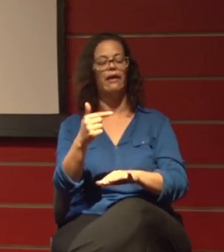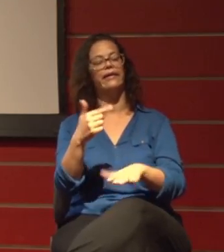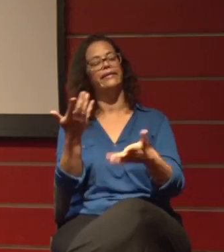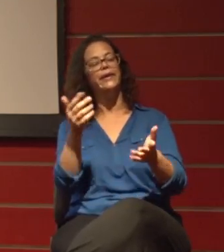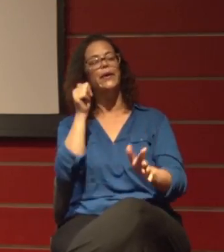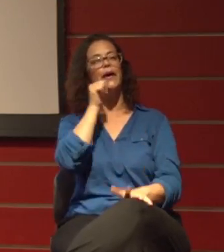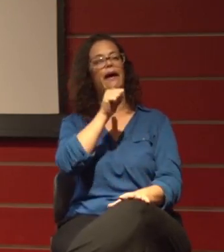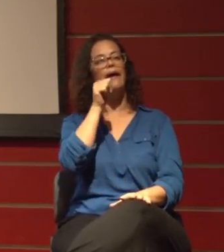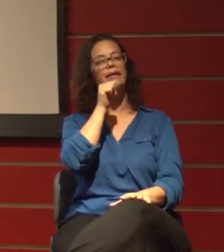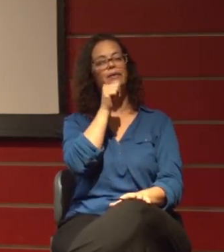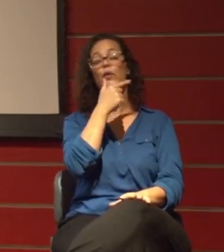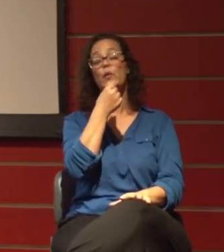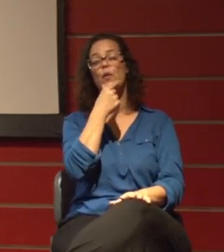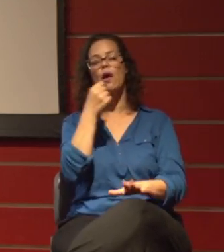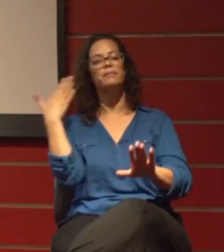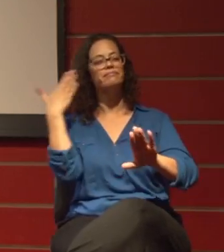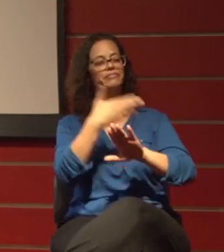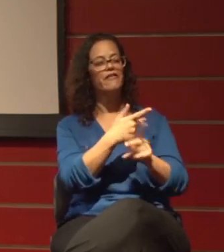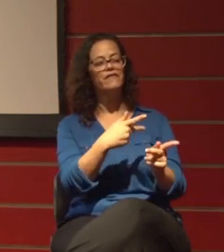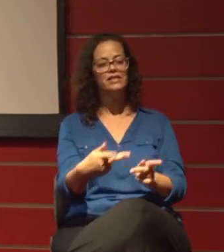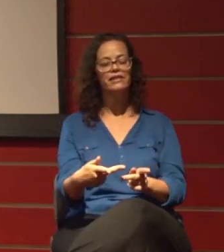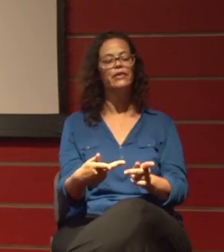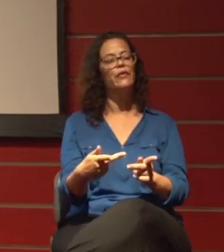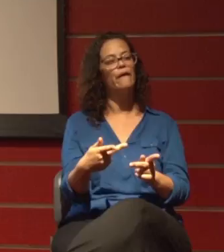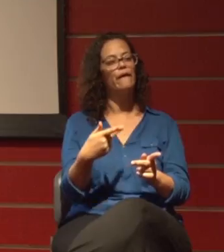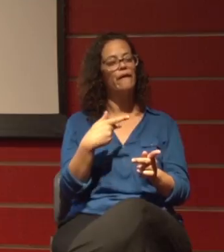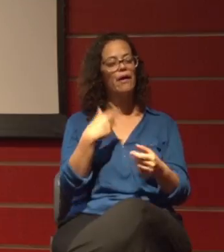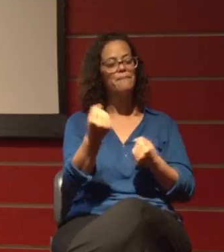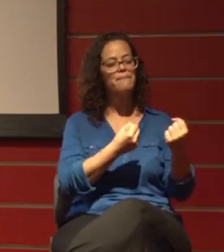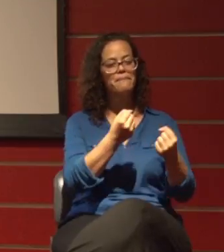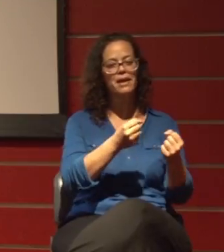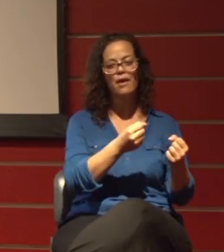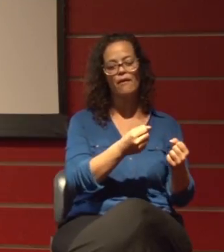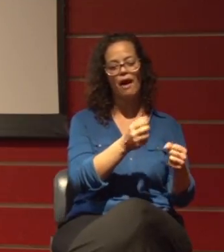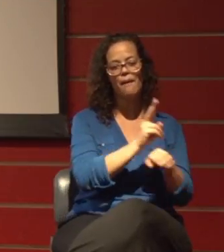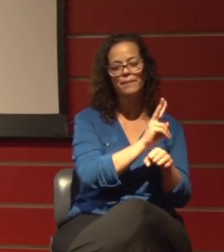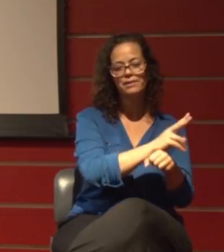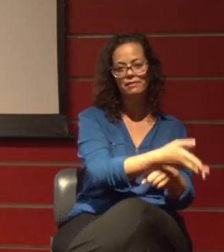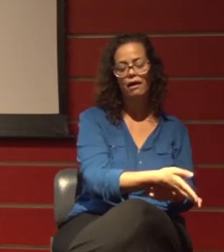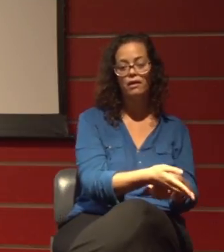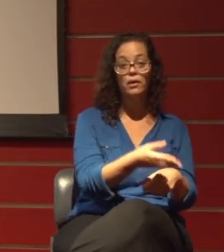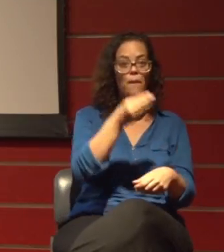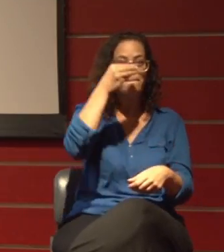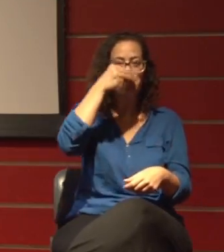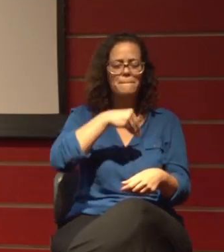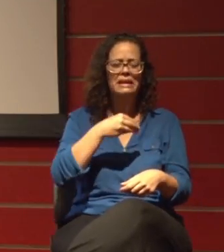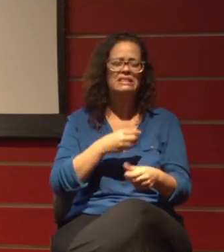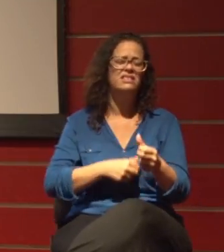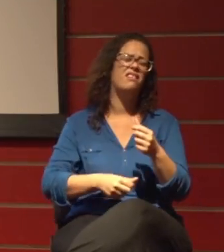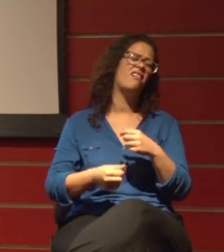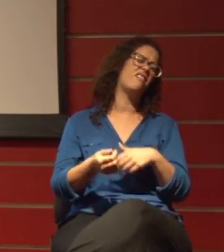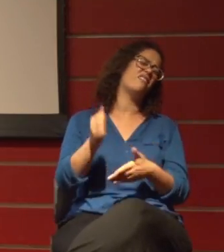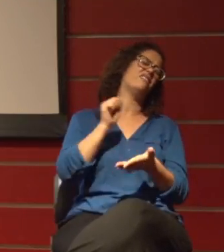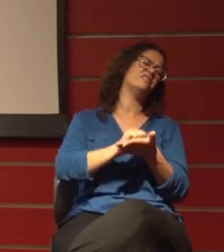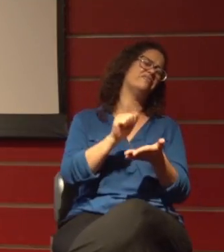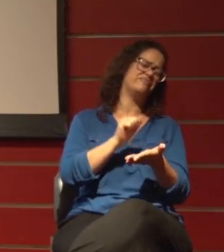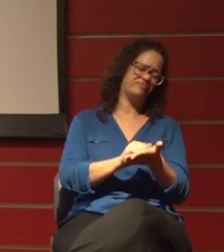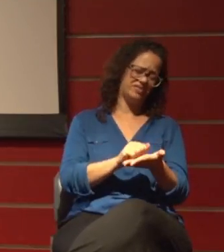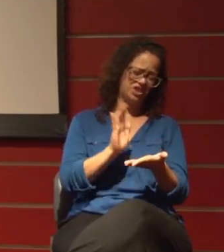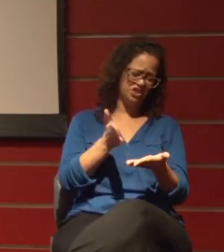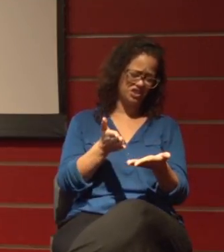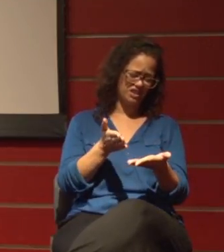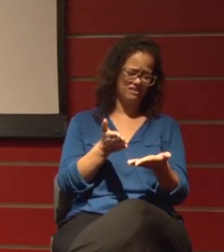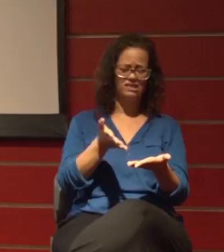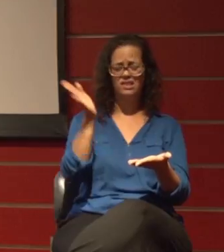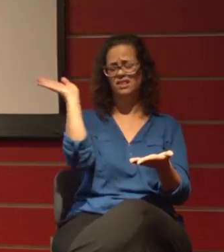vai surgindo uma ideia melhor não tenham preguiça de voltar e mudar tudo né não tem não pode ter preguiça a